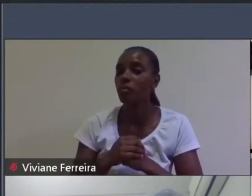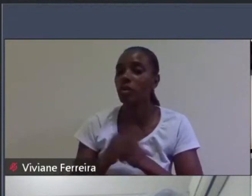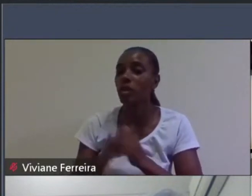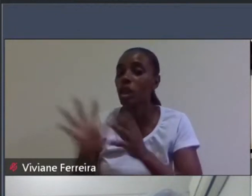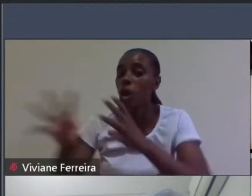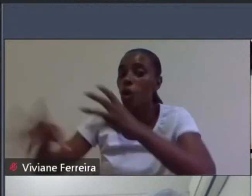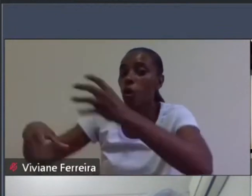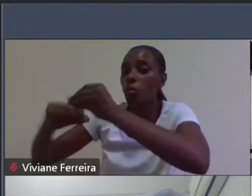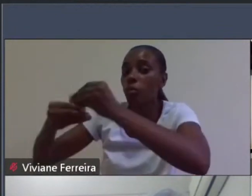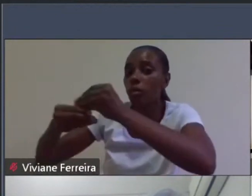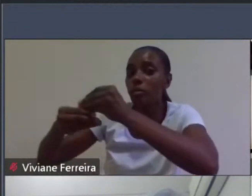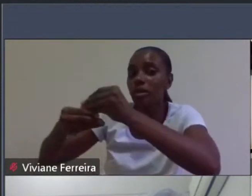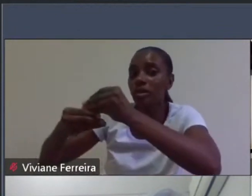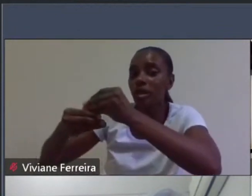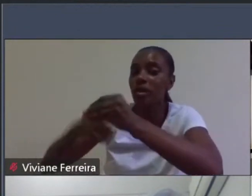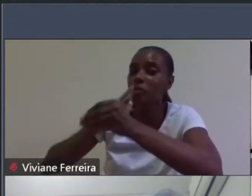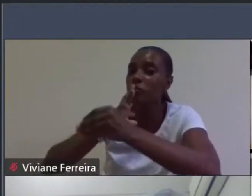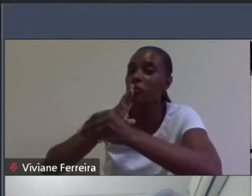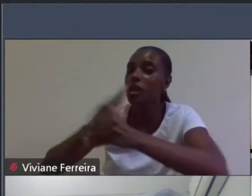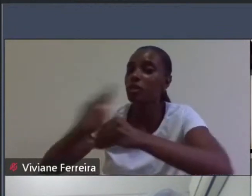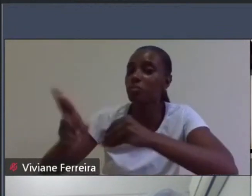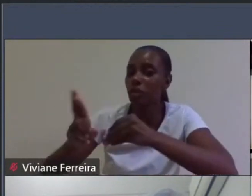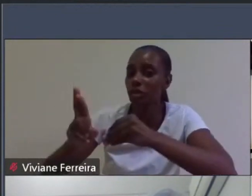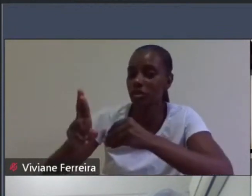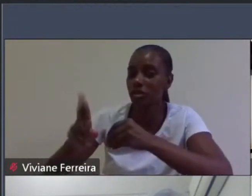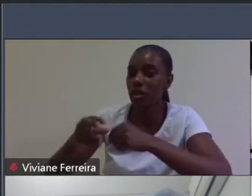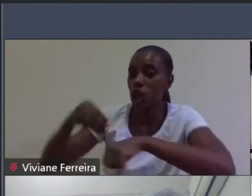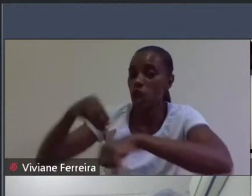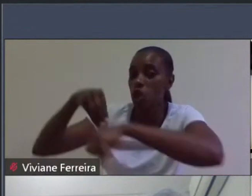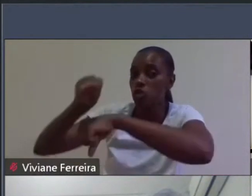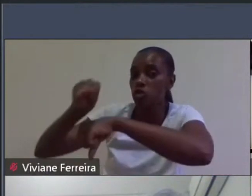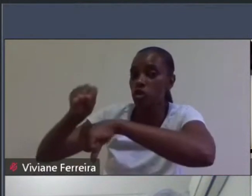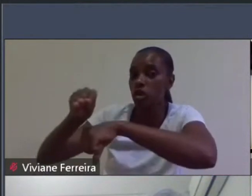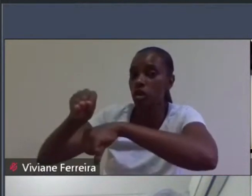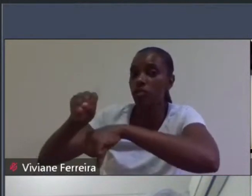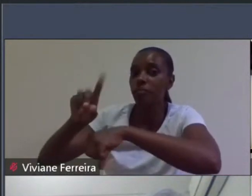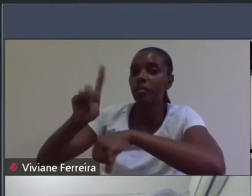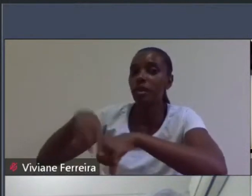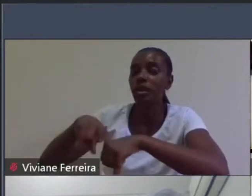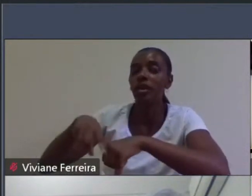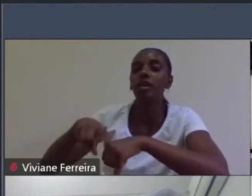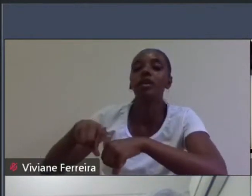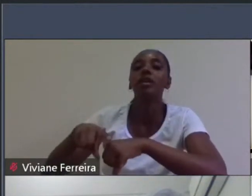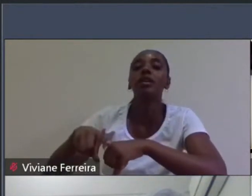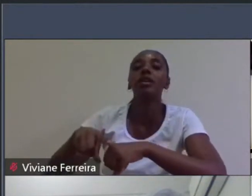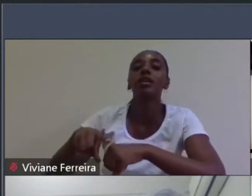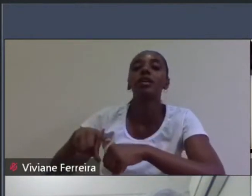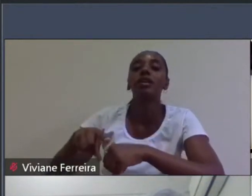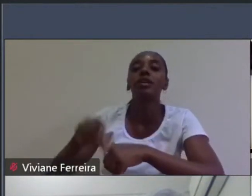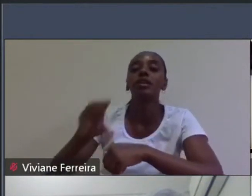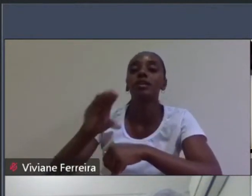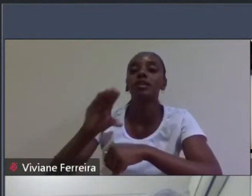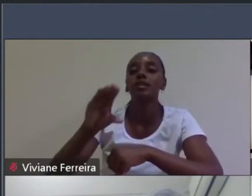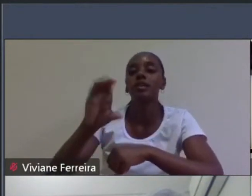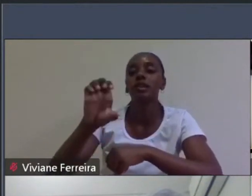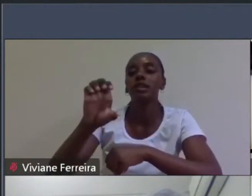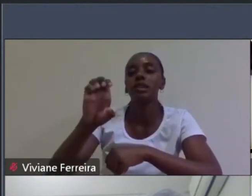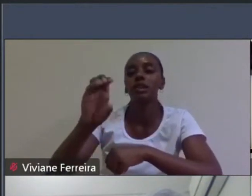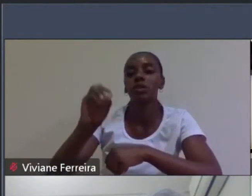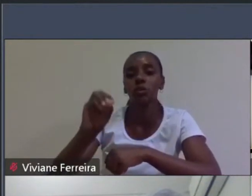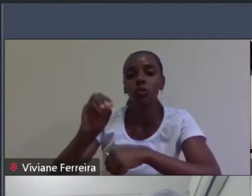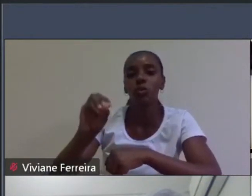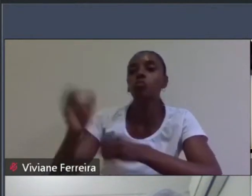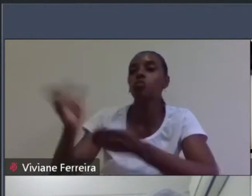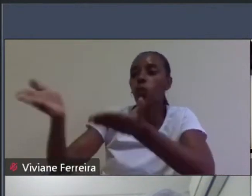Só para complementar a resposta. Uma dica também é encaminhe esse webinário para esse CEO. Fala para ele assistir. Fala para ele